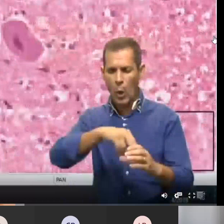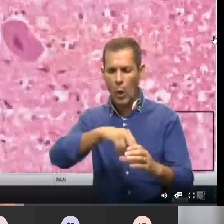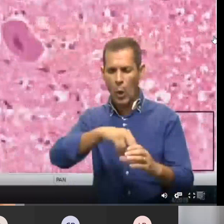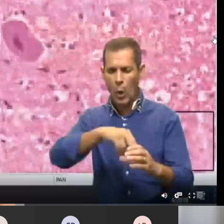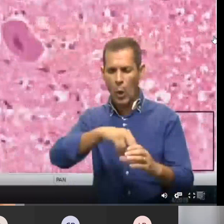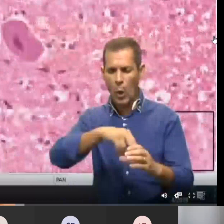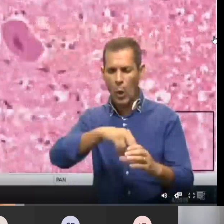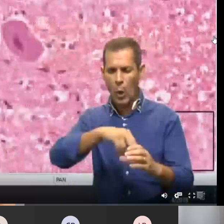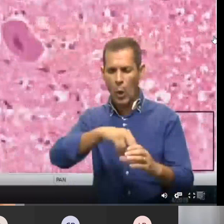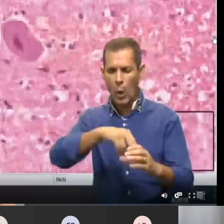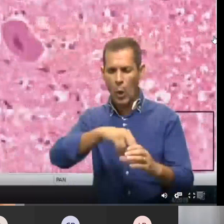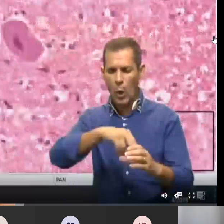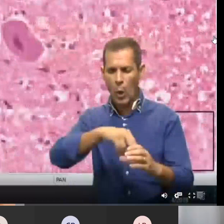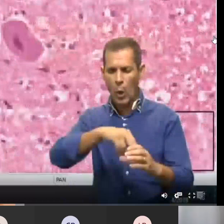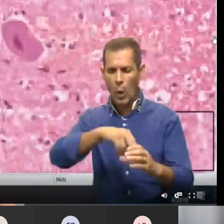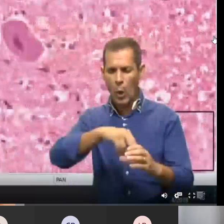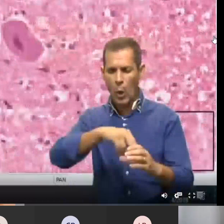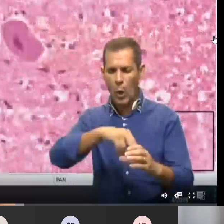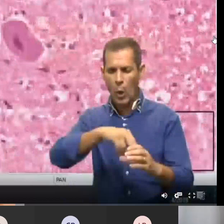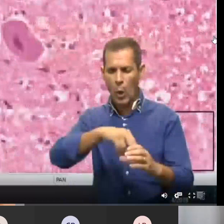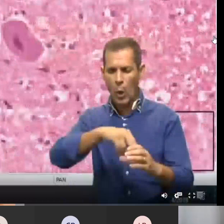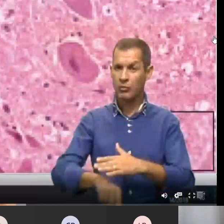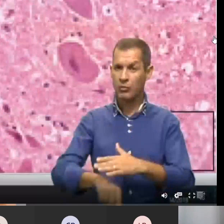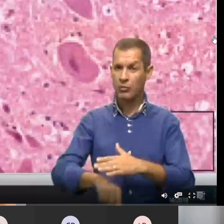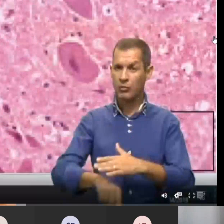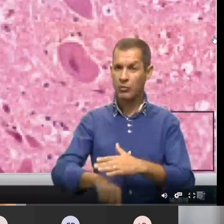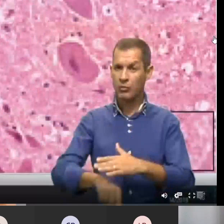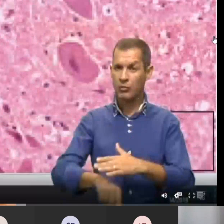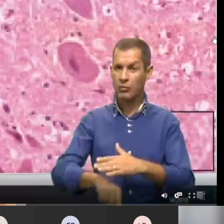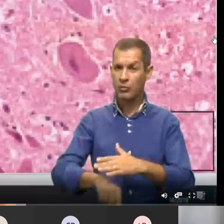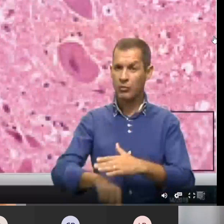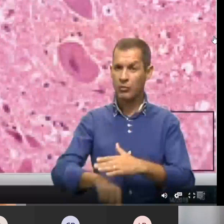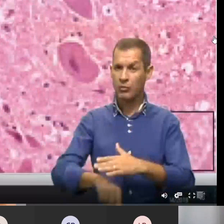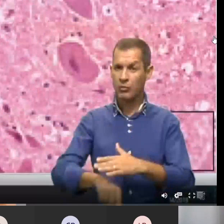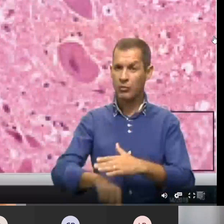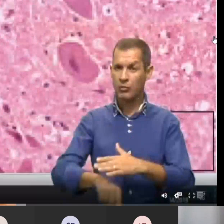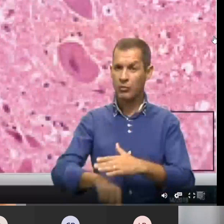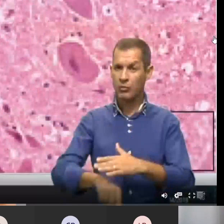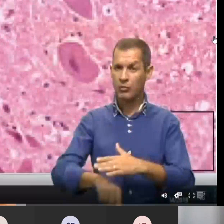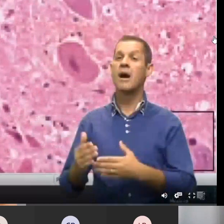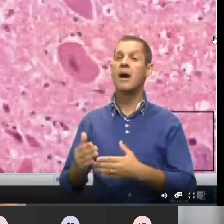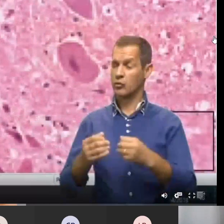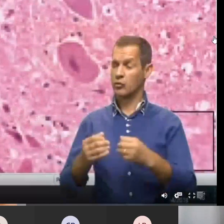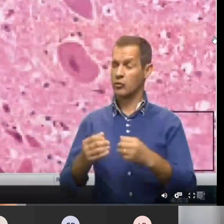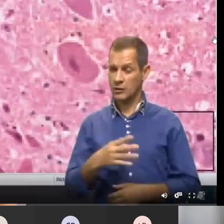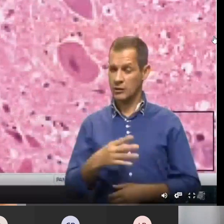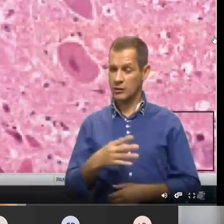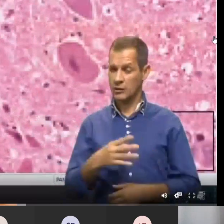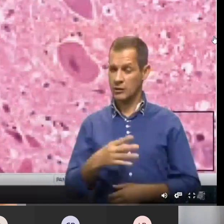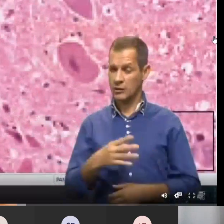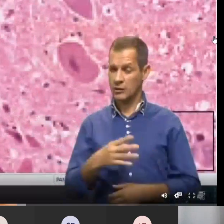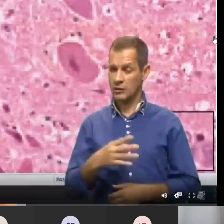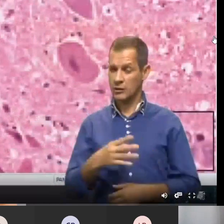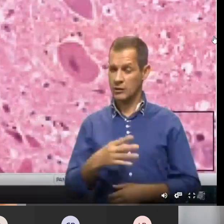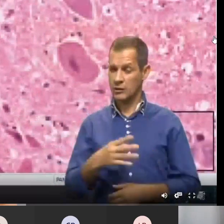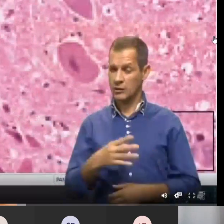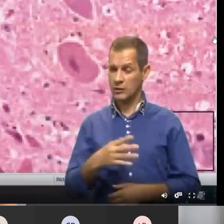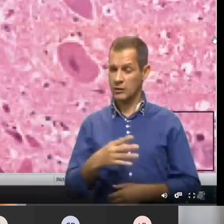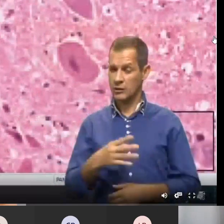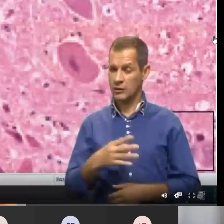definido e pouco denso. Essas são as células mais jovens de todo o processo de